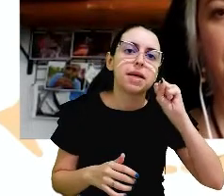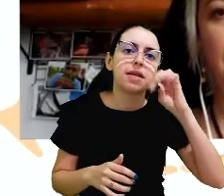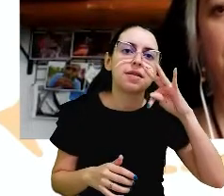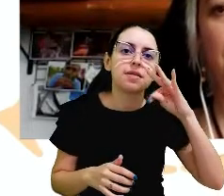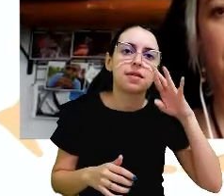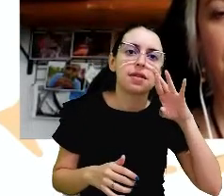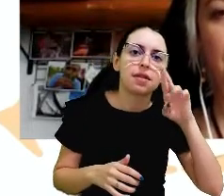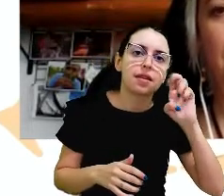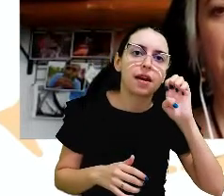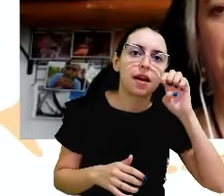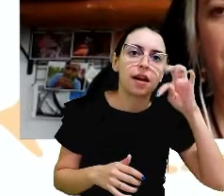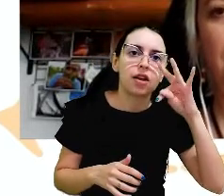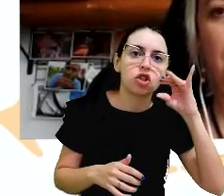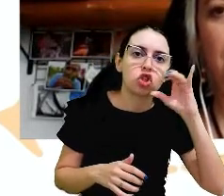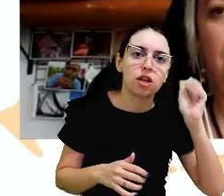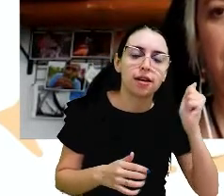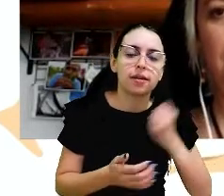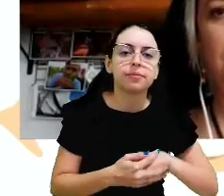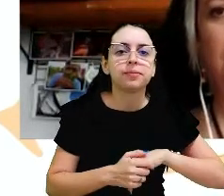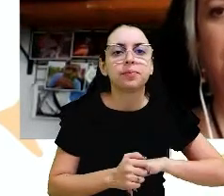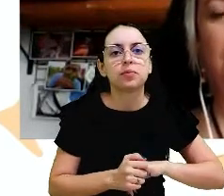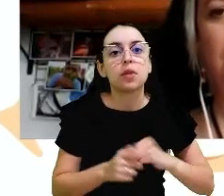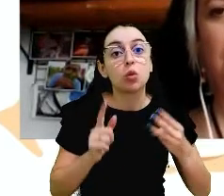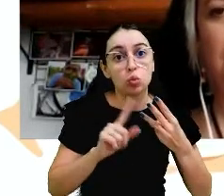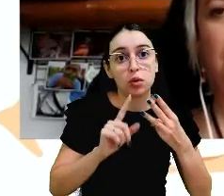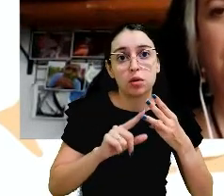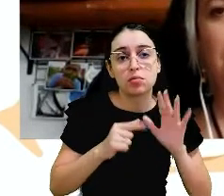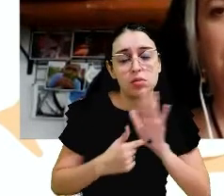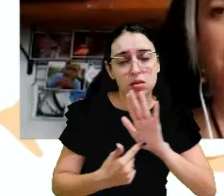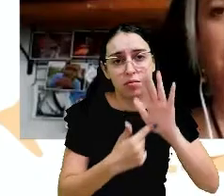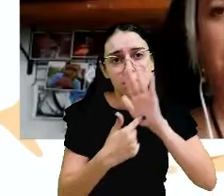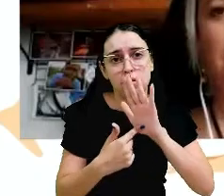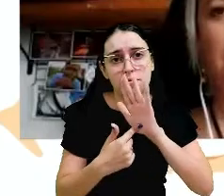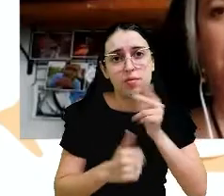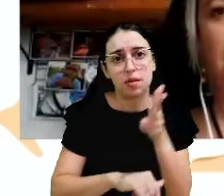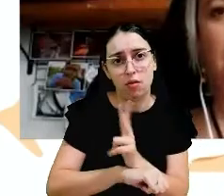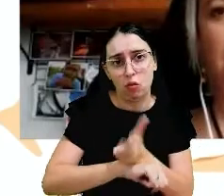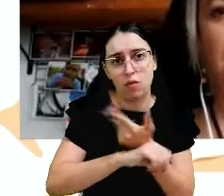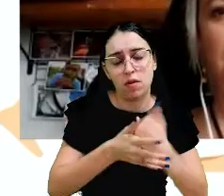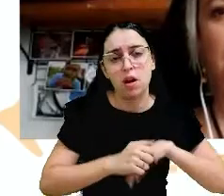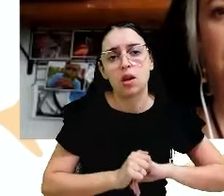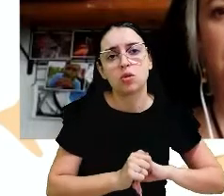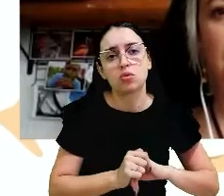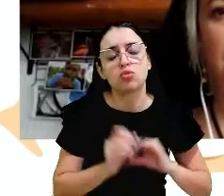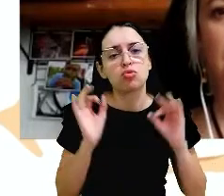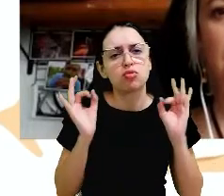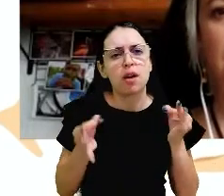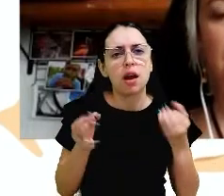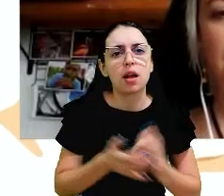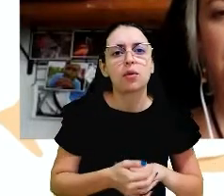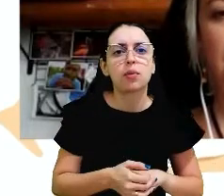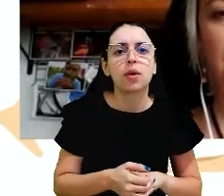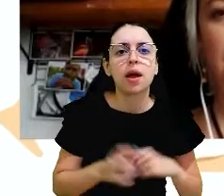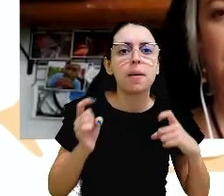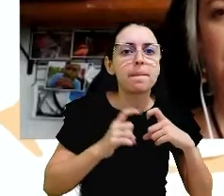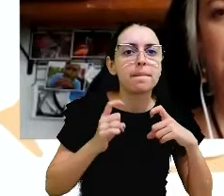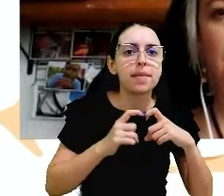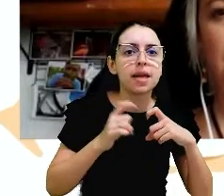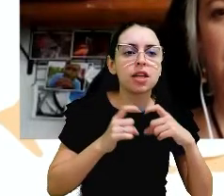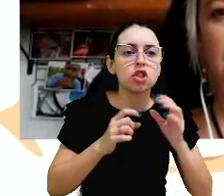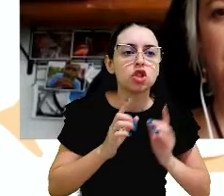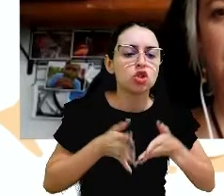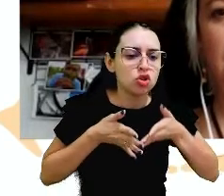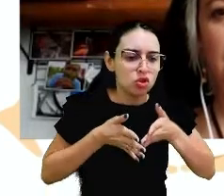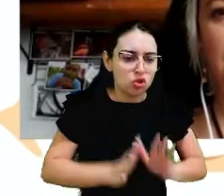especial no terceiro caso que foi apresentado, o fato da médica ter subido